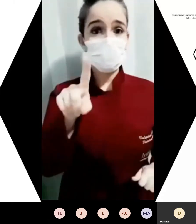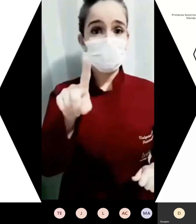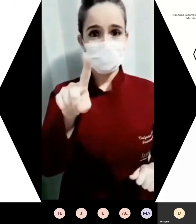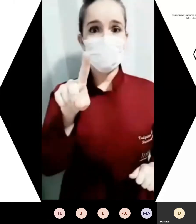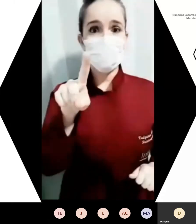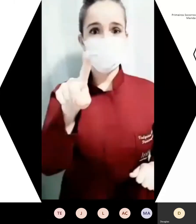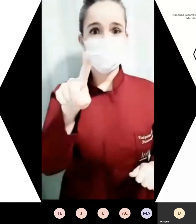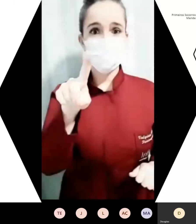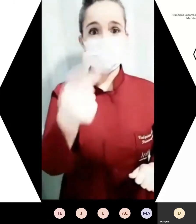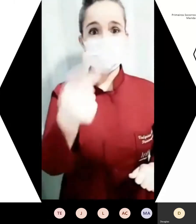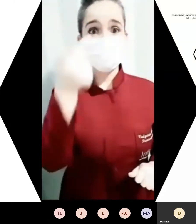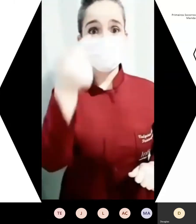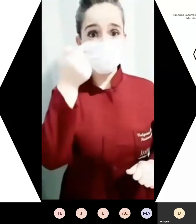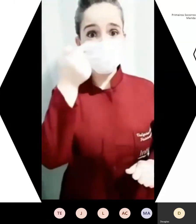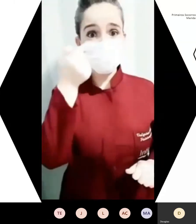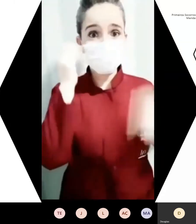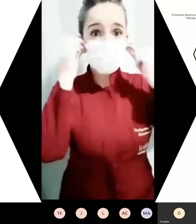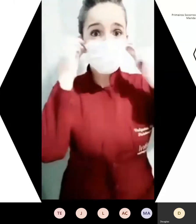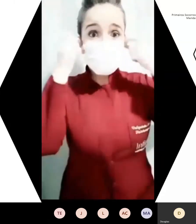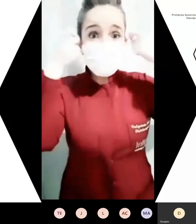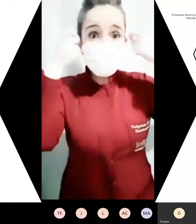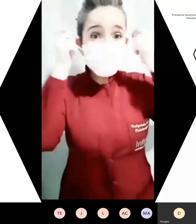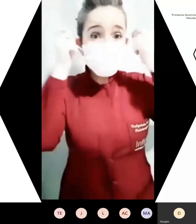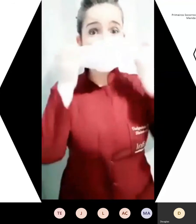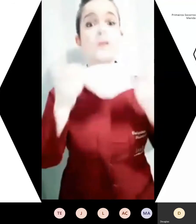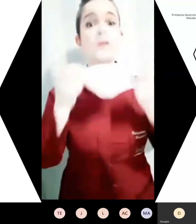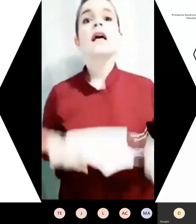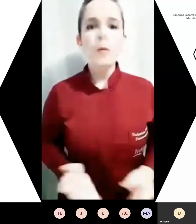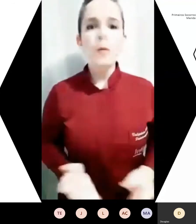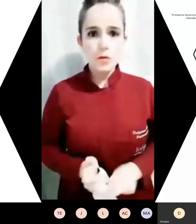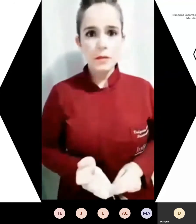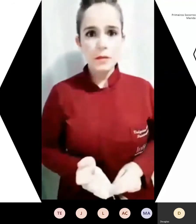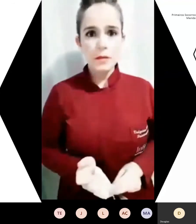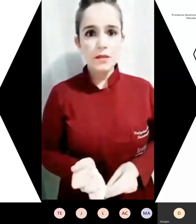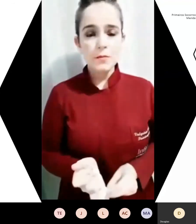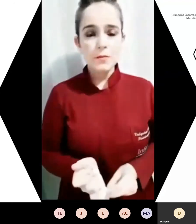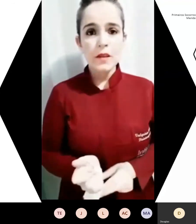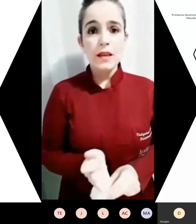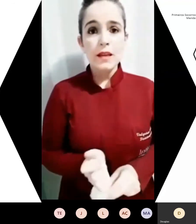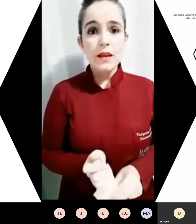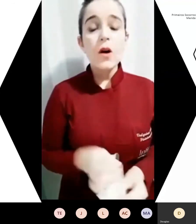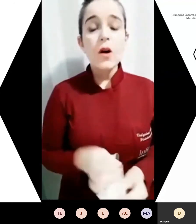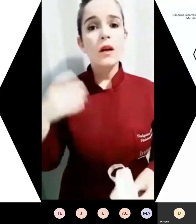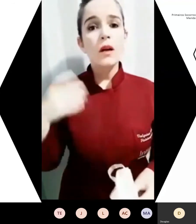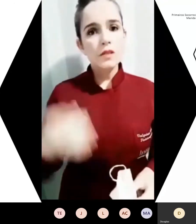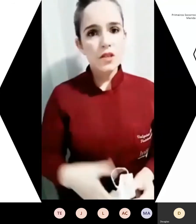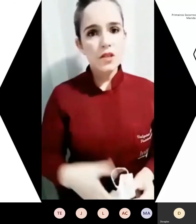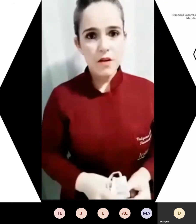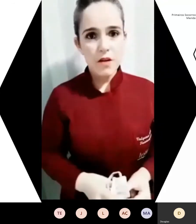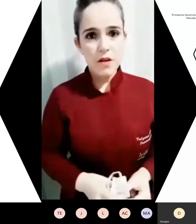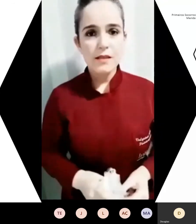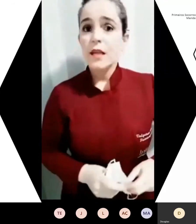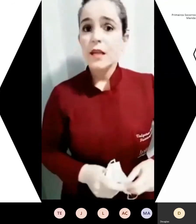eu não consigo ver. Então, se eu tocar, eu posso está me contaminando. Então, quando